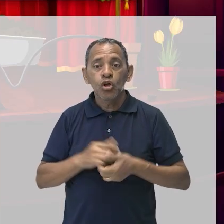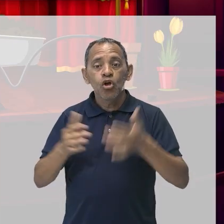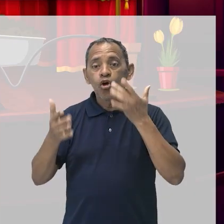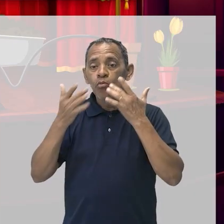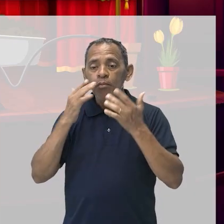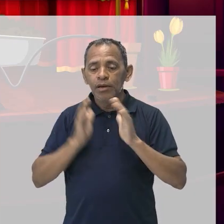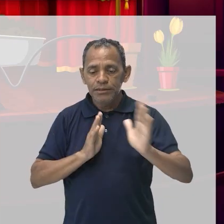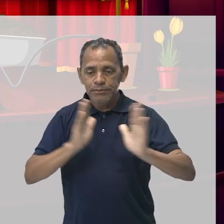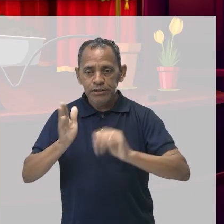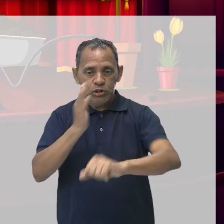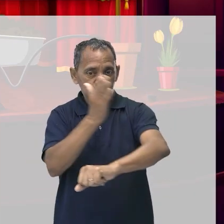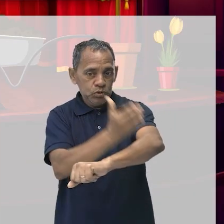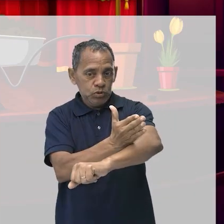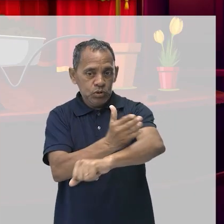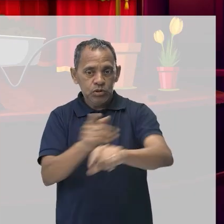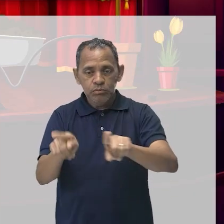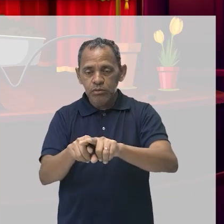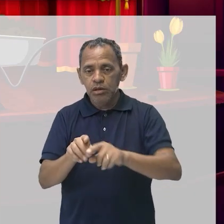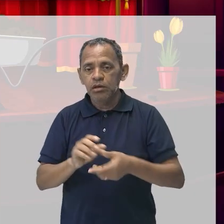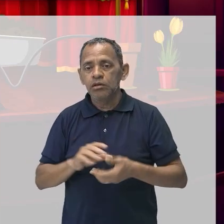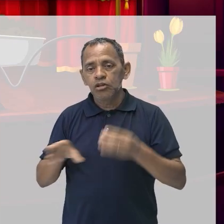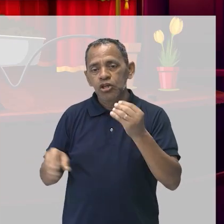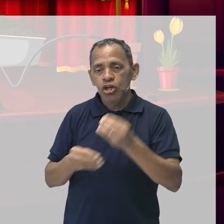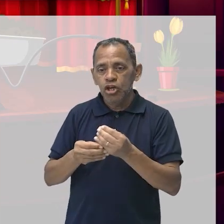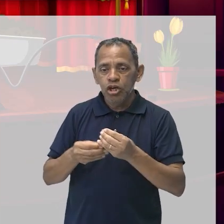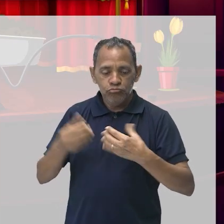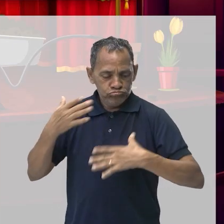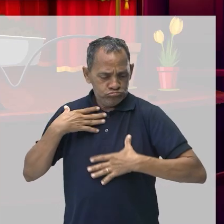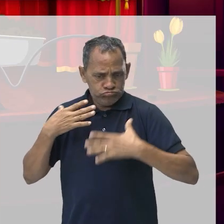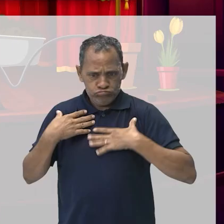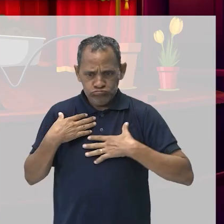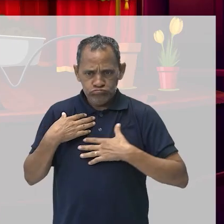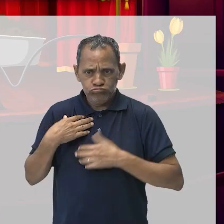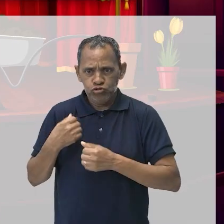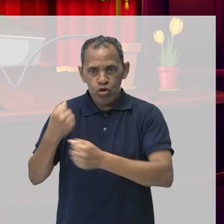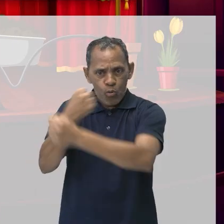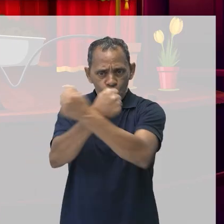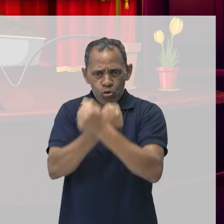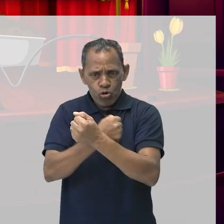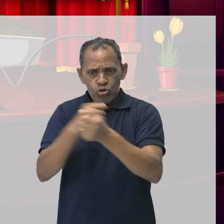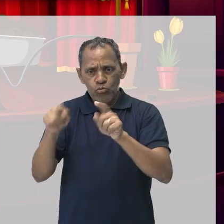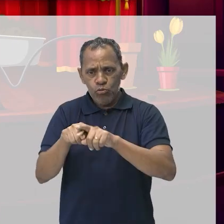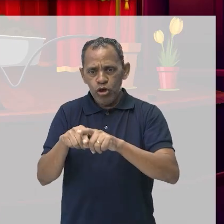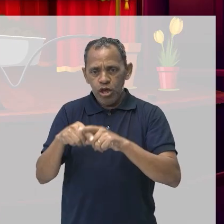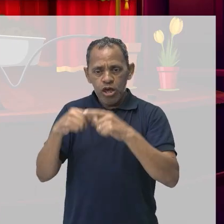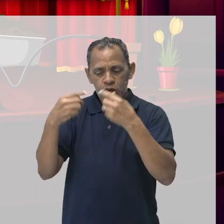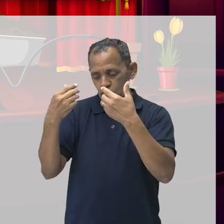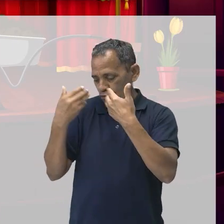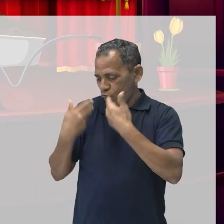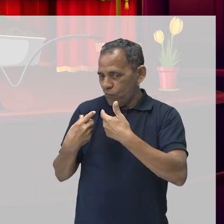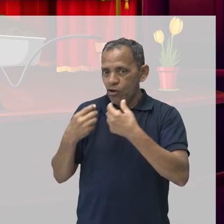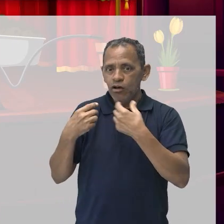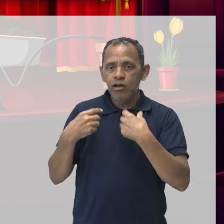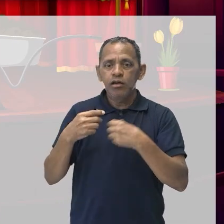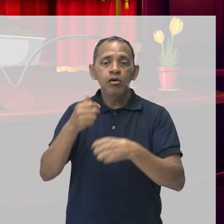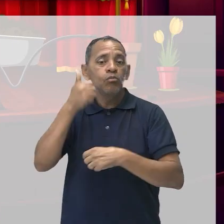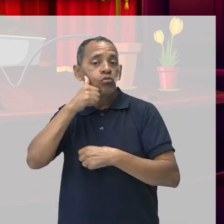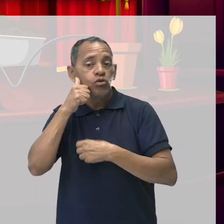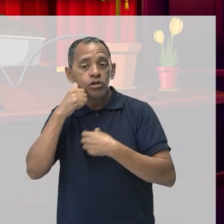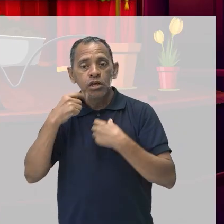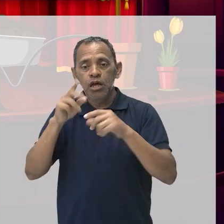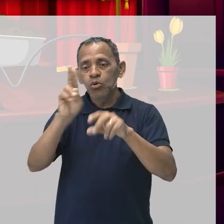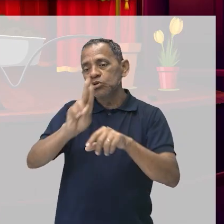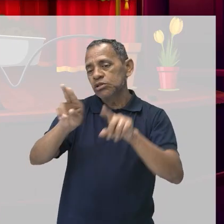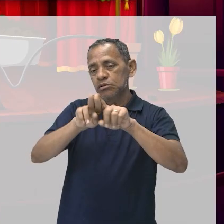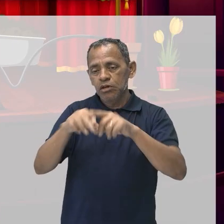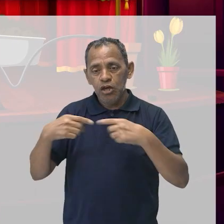período medieval, o figurino inclui armaduras ou vestidos longos, certo? E aí, para que tudo isso aconteça, será